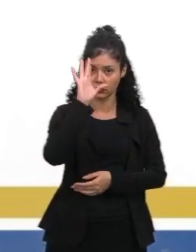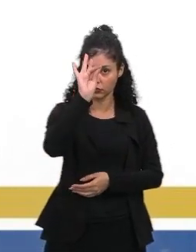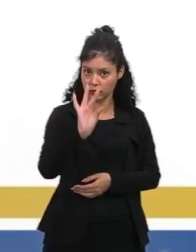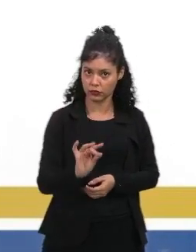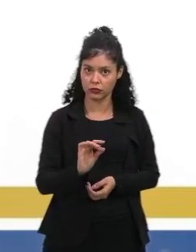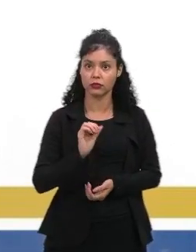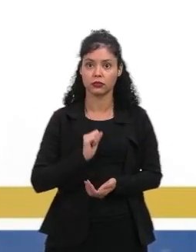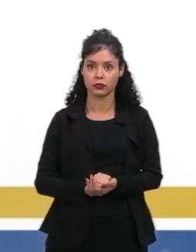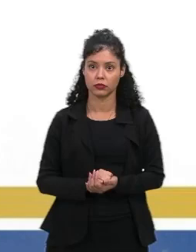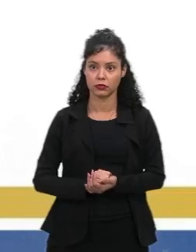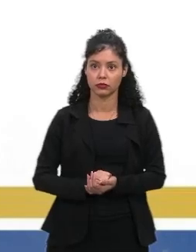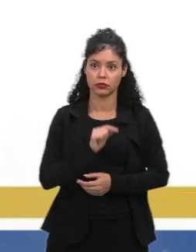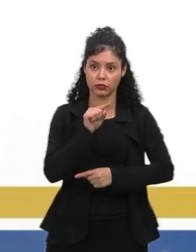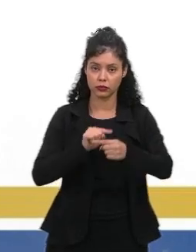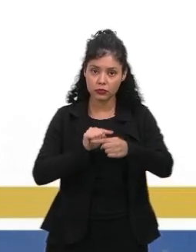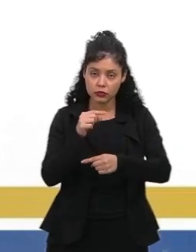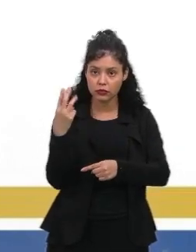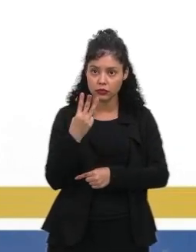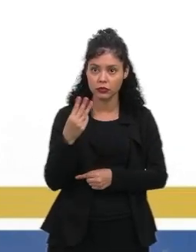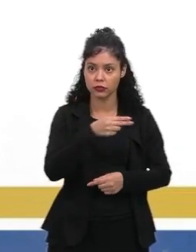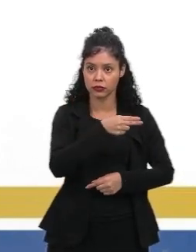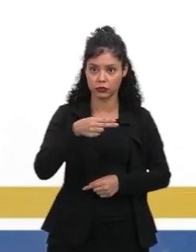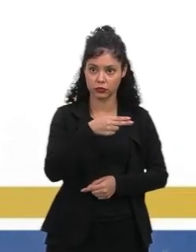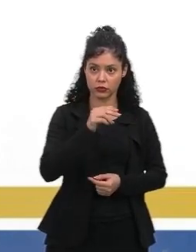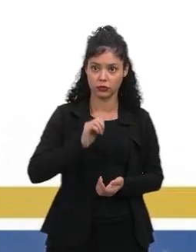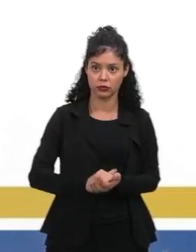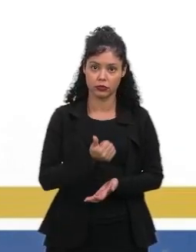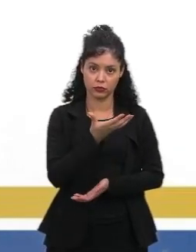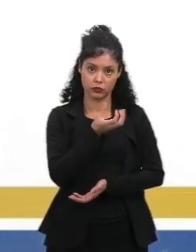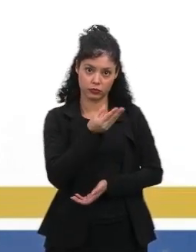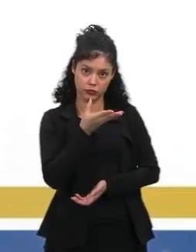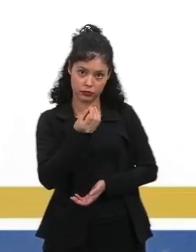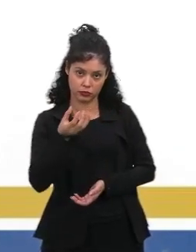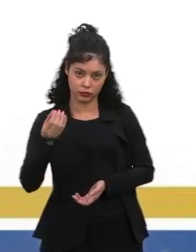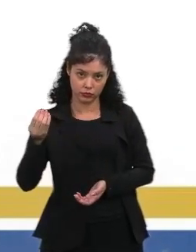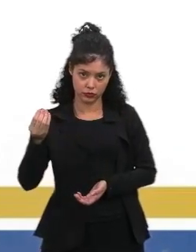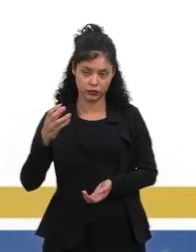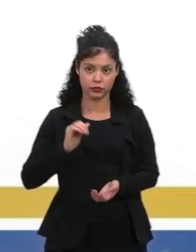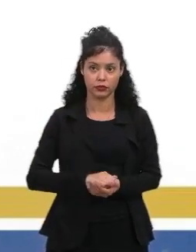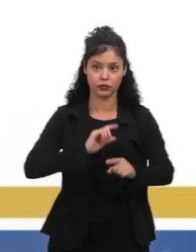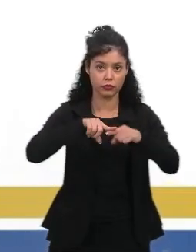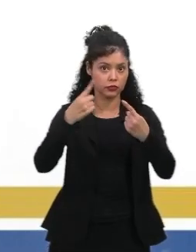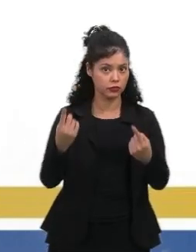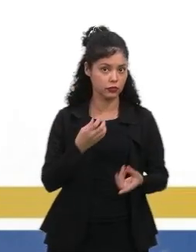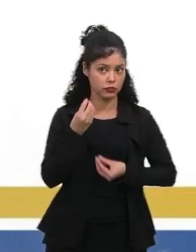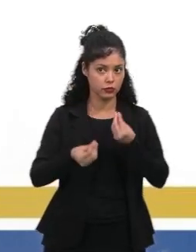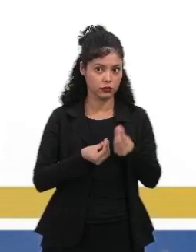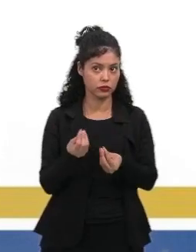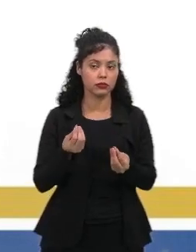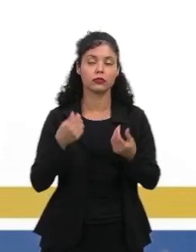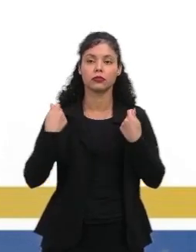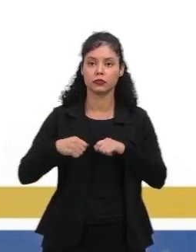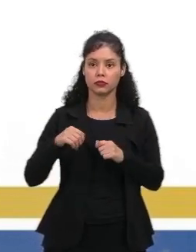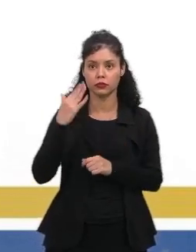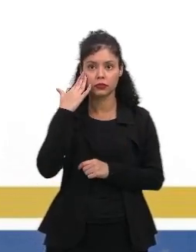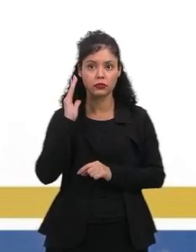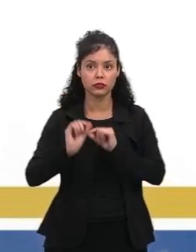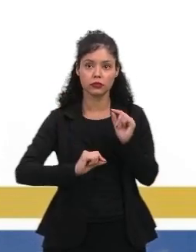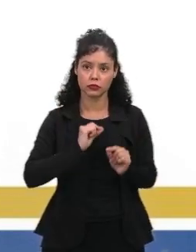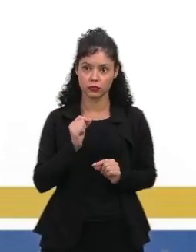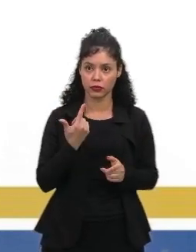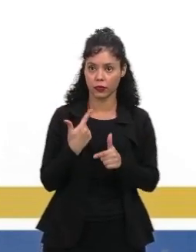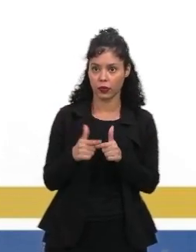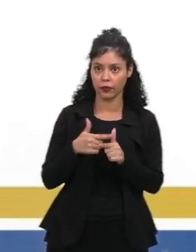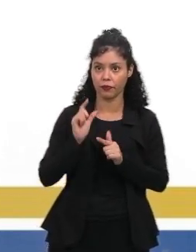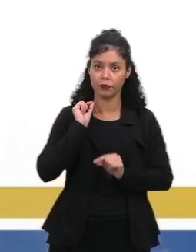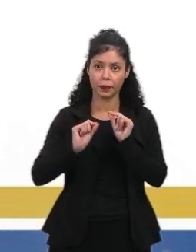parcela. 1.800 dividido por 3 vai dar igual a 600, tá? Mas uma coisa que a gente precisa entender aqui nesse